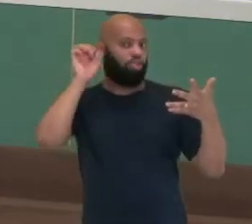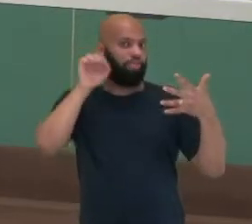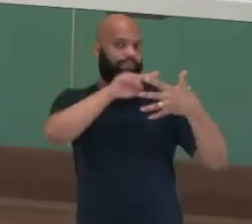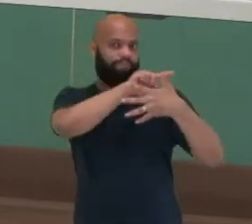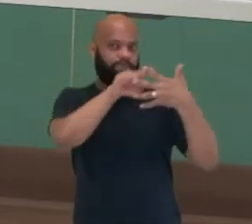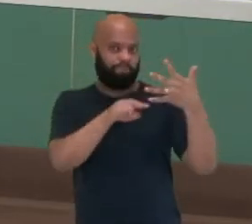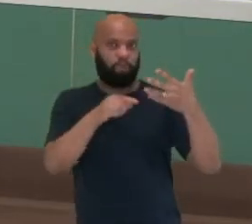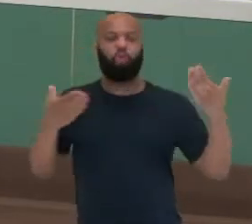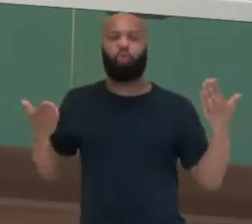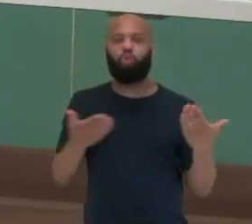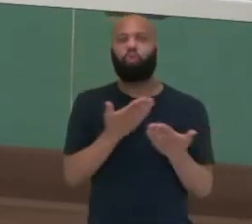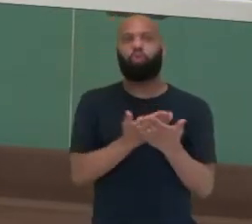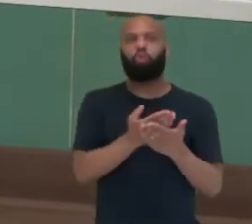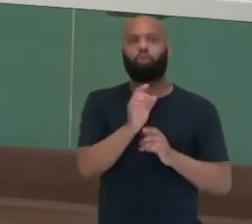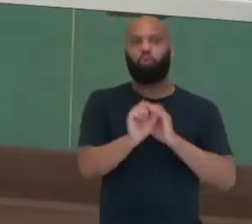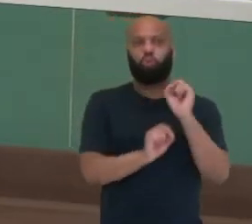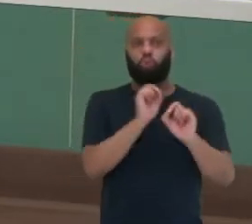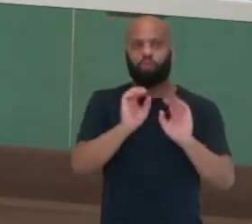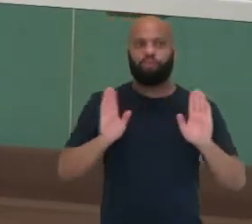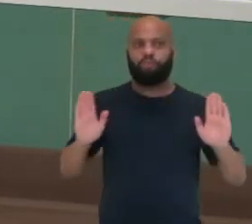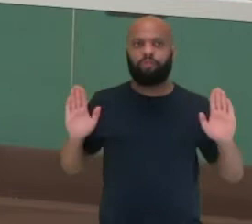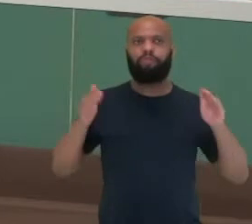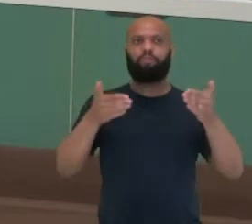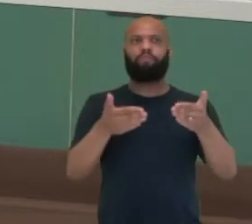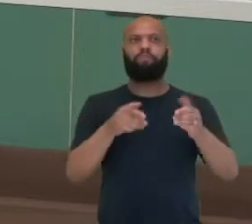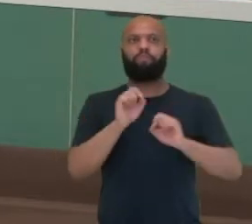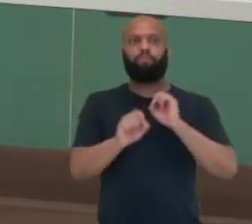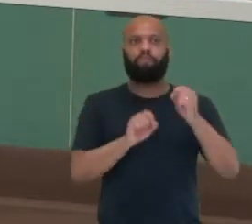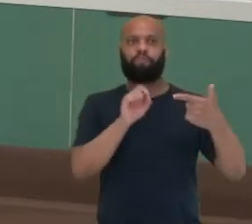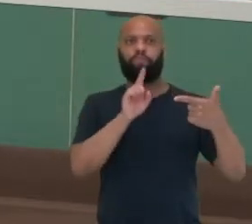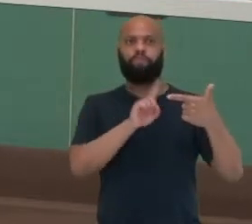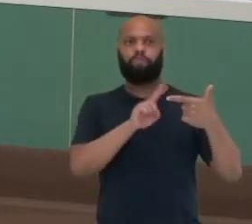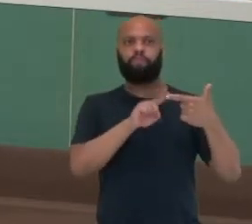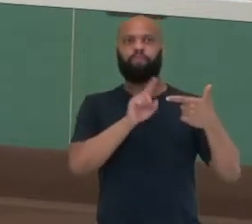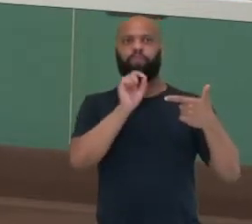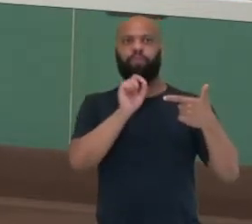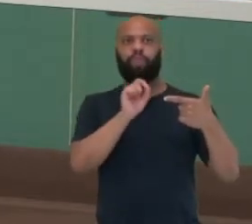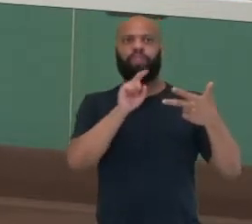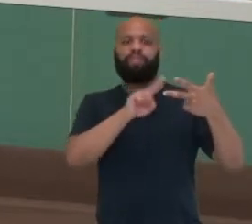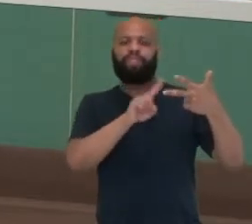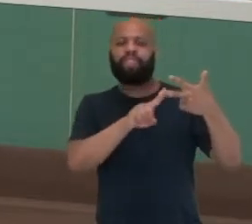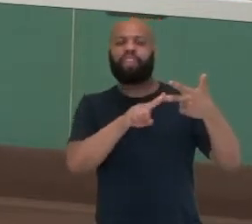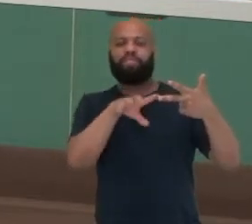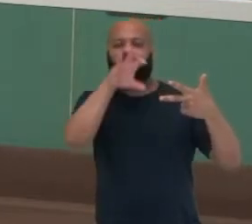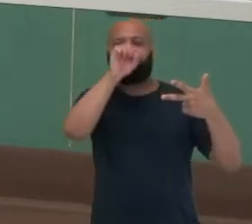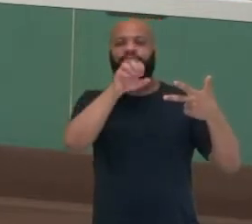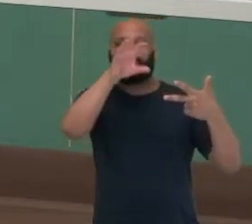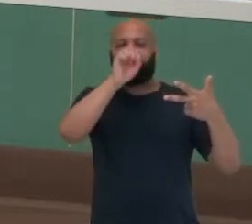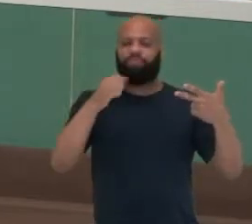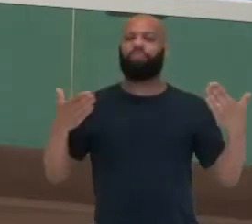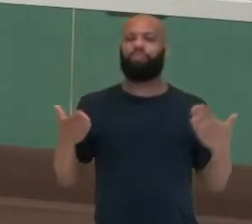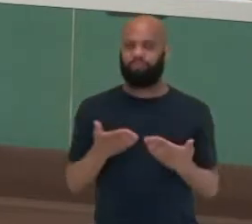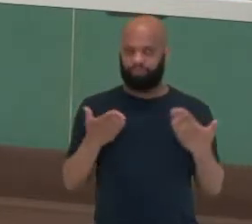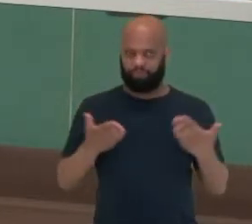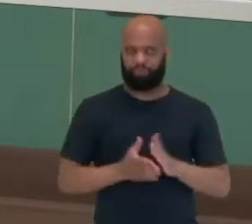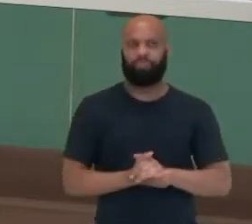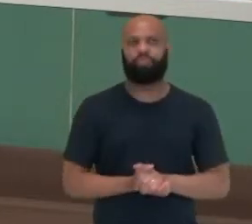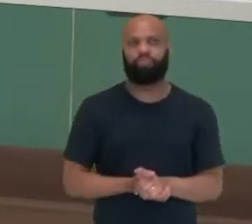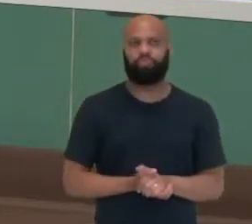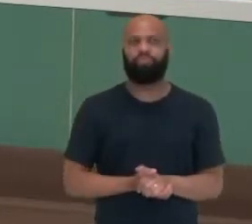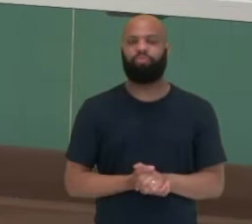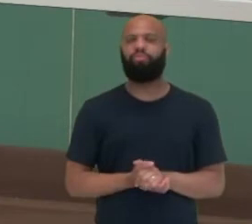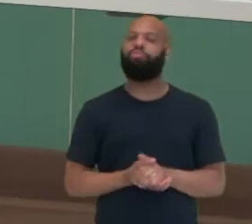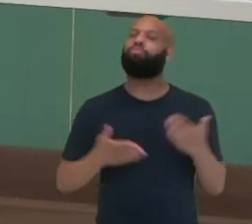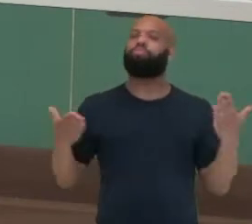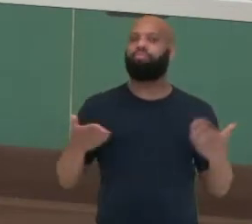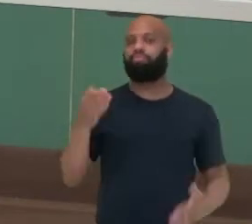Nessa aula, nós vamos nos prender ao olfato, ou seja, sentir o cheiro das coisas.